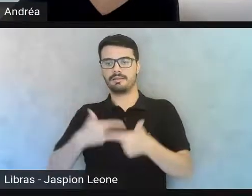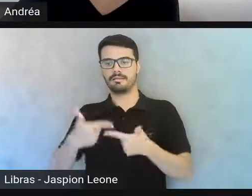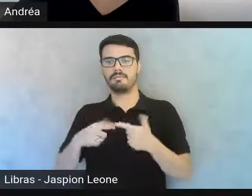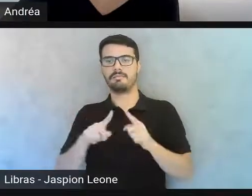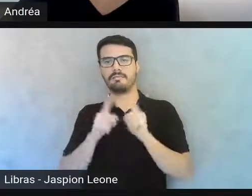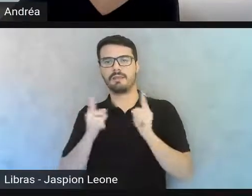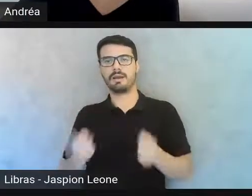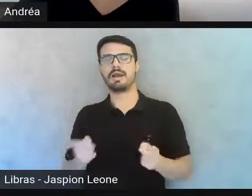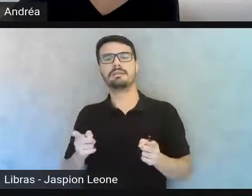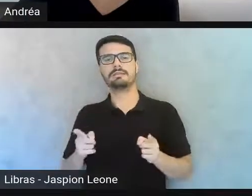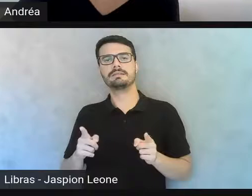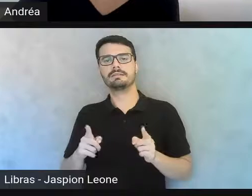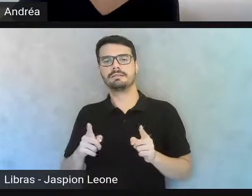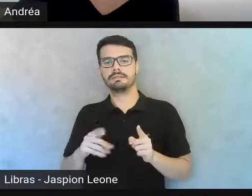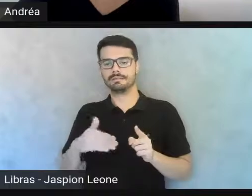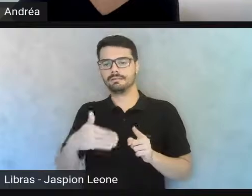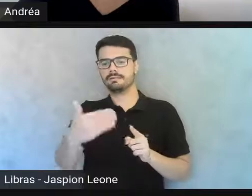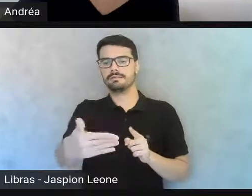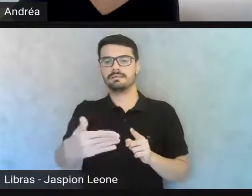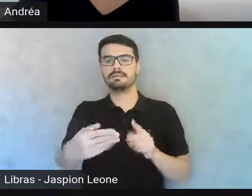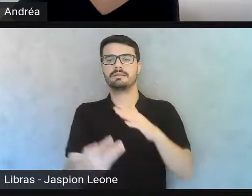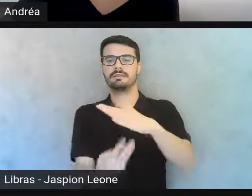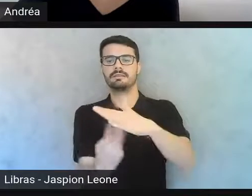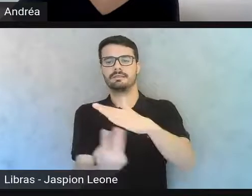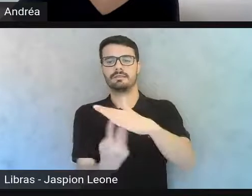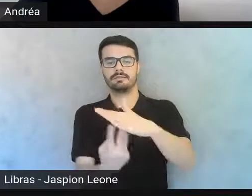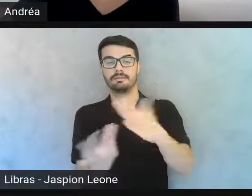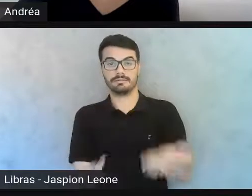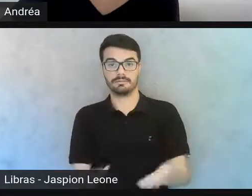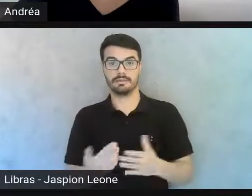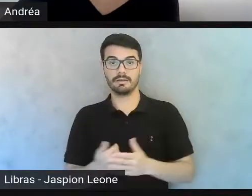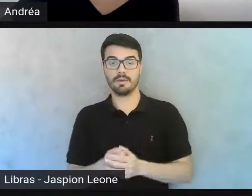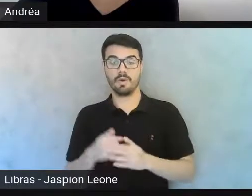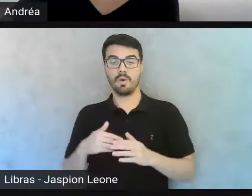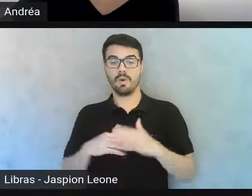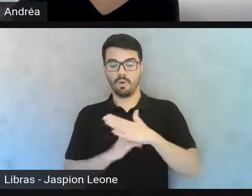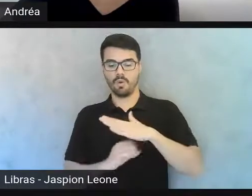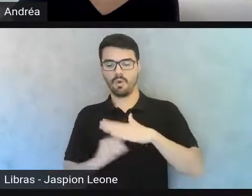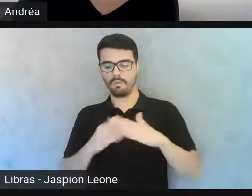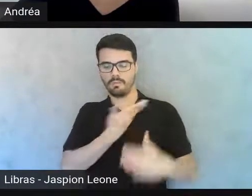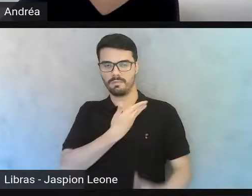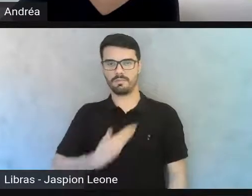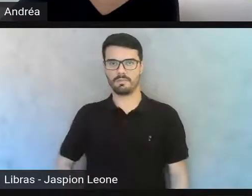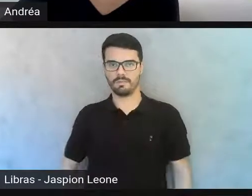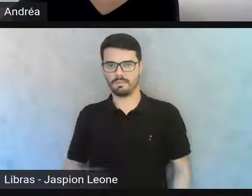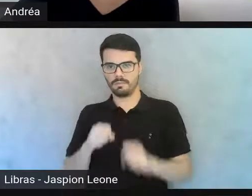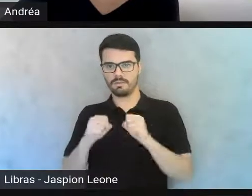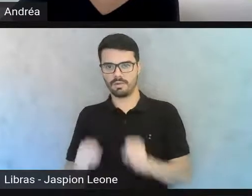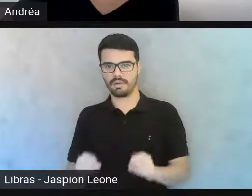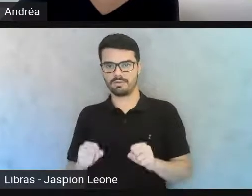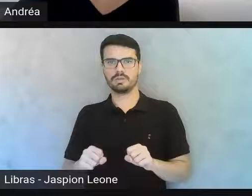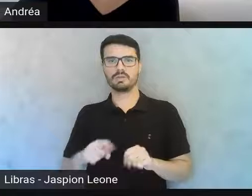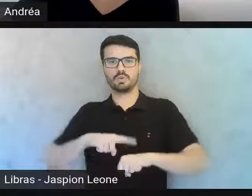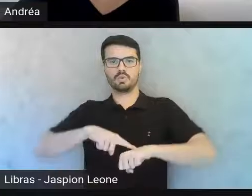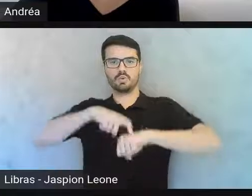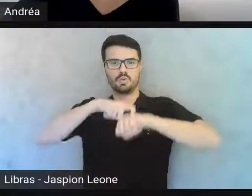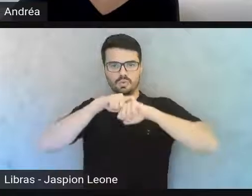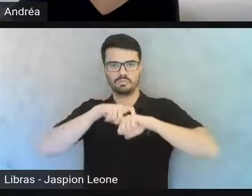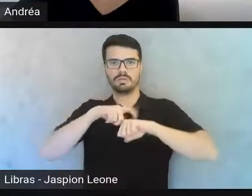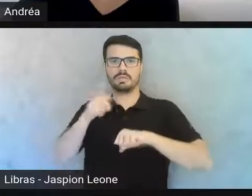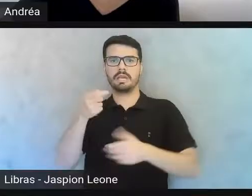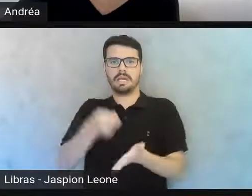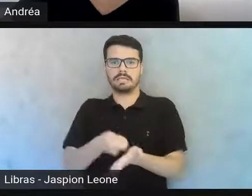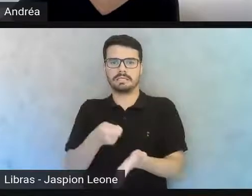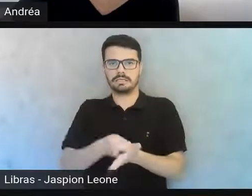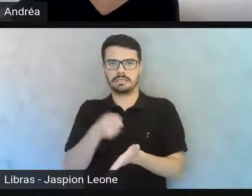reflexos importantes na terceirização. Então, o órgão público ele pode exigir essa suspensão, que a